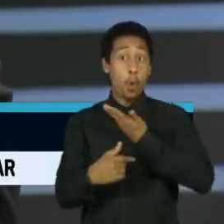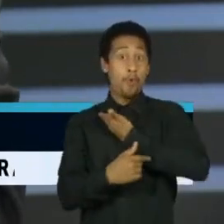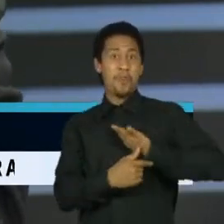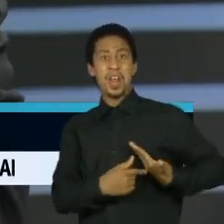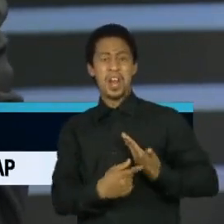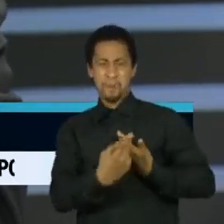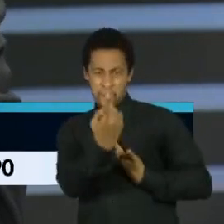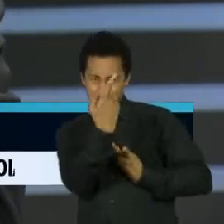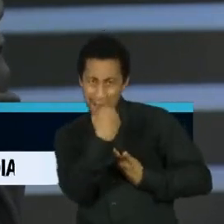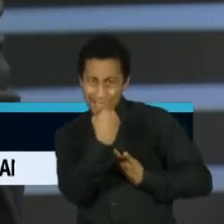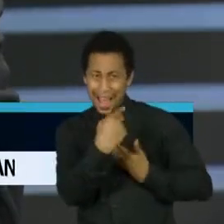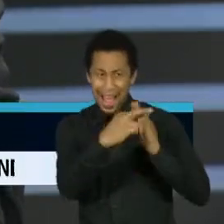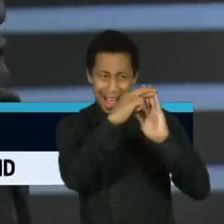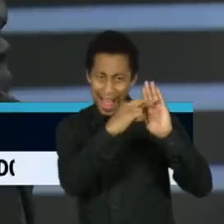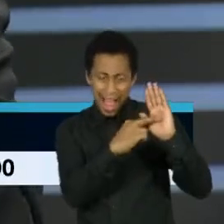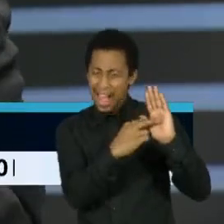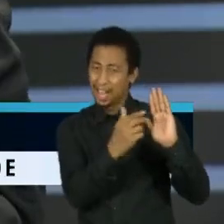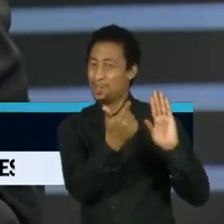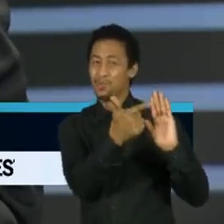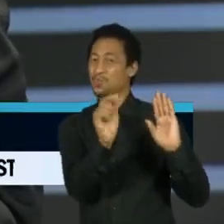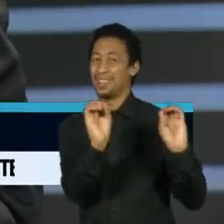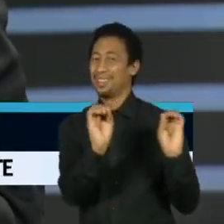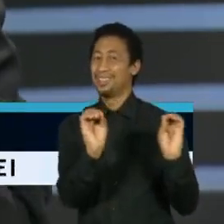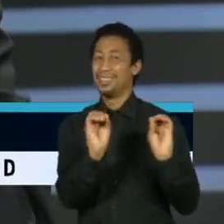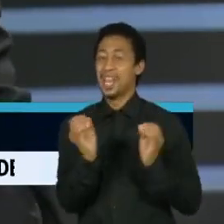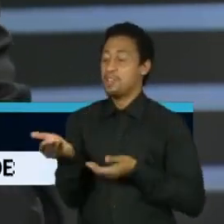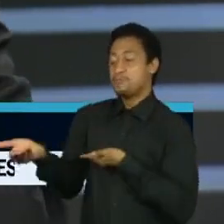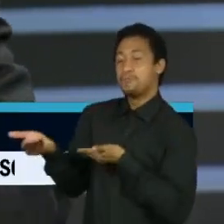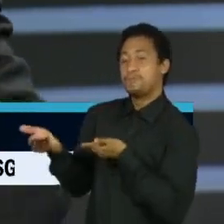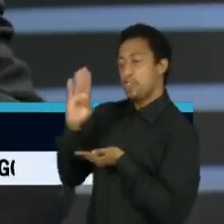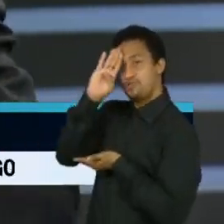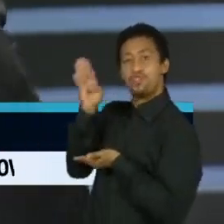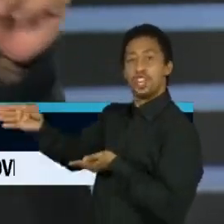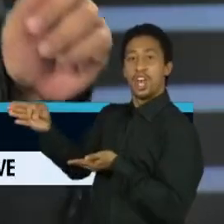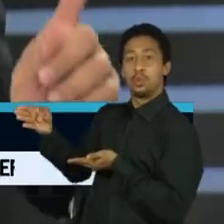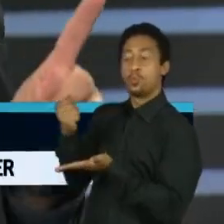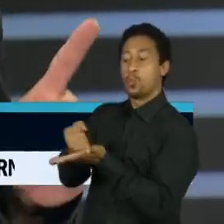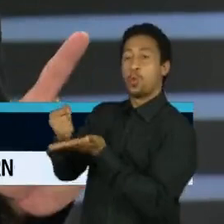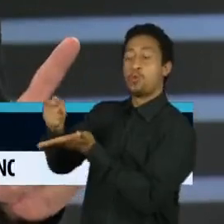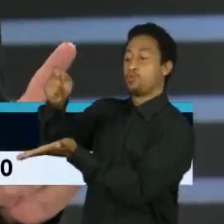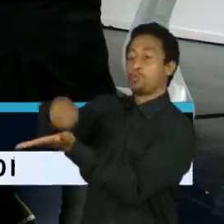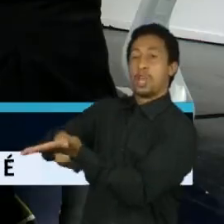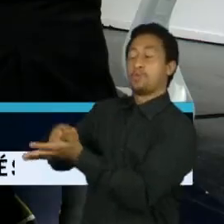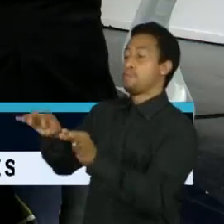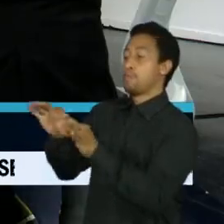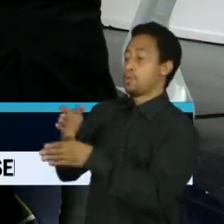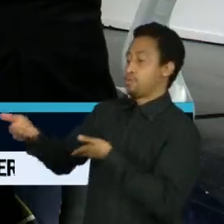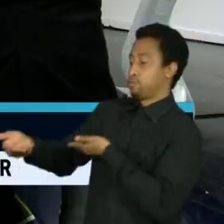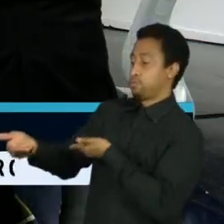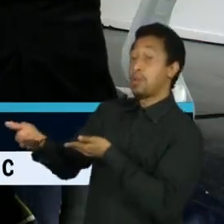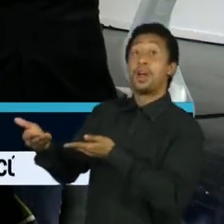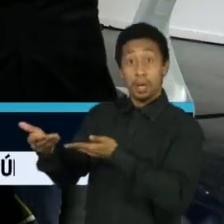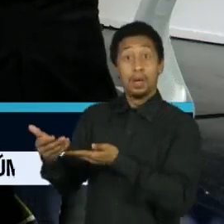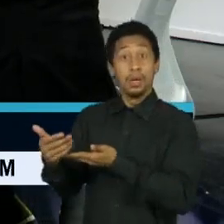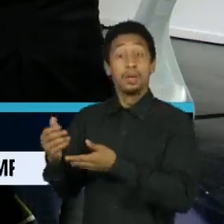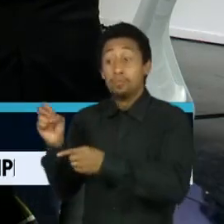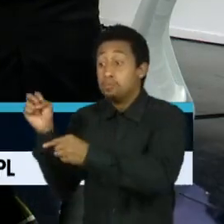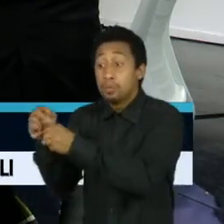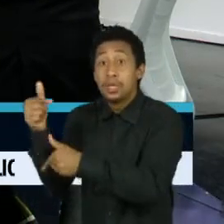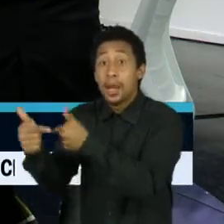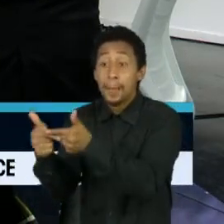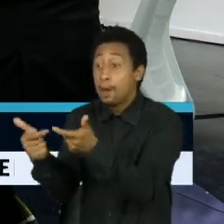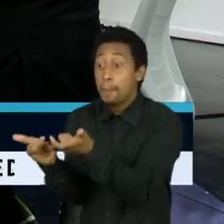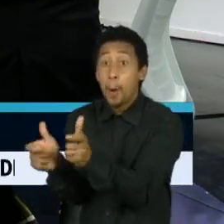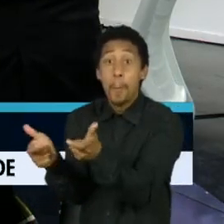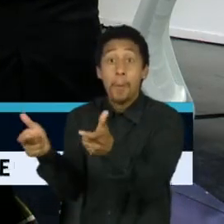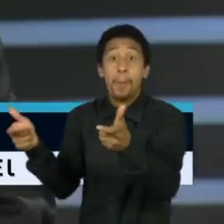emprego, você tira a proteção, mas você aumenta a oferta de emprego. Só que para isso